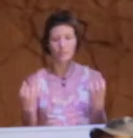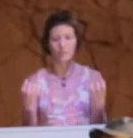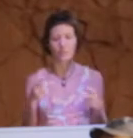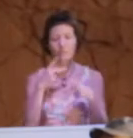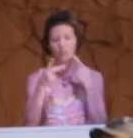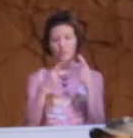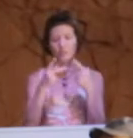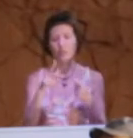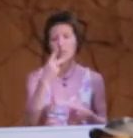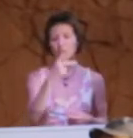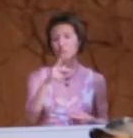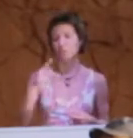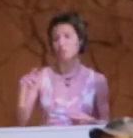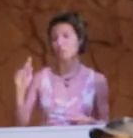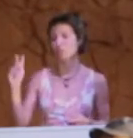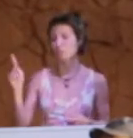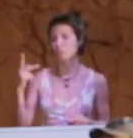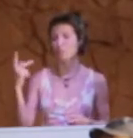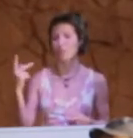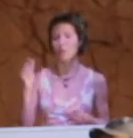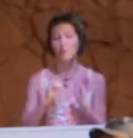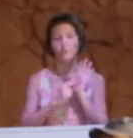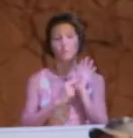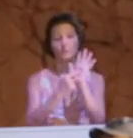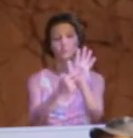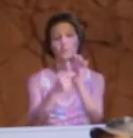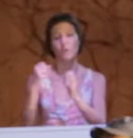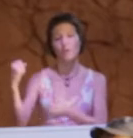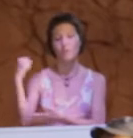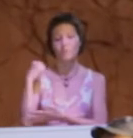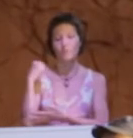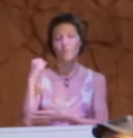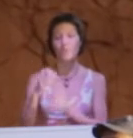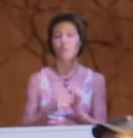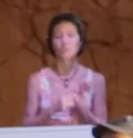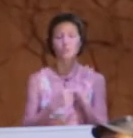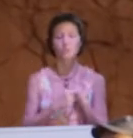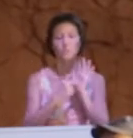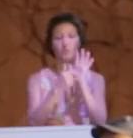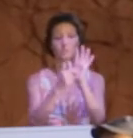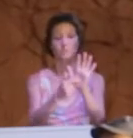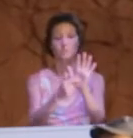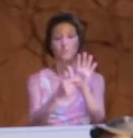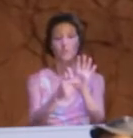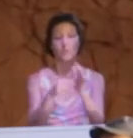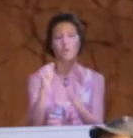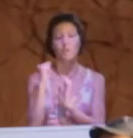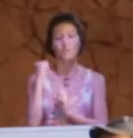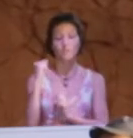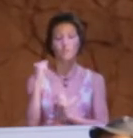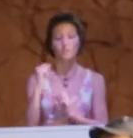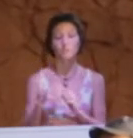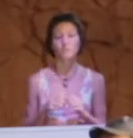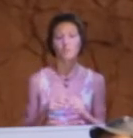não mostrarmos que somos fortes. E a todo tempo, tem que mostrar que somos fortes mesmo sendo fraco. São